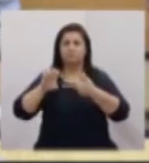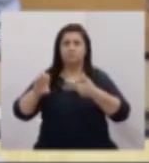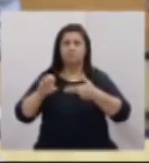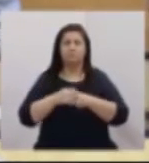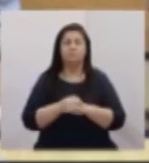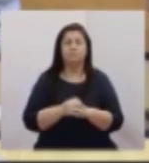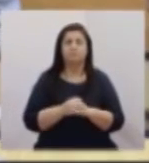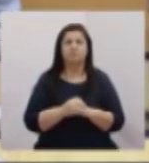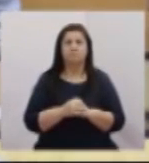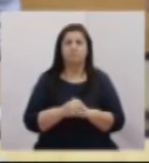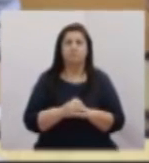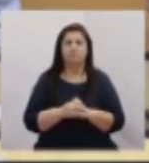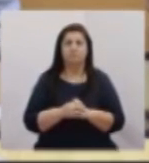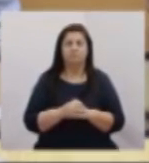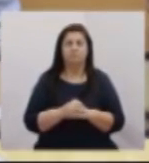23/2019, de